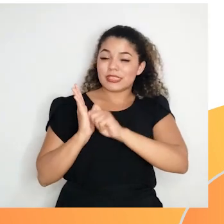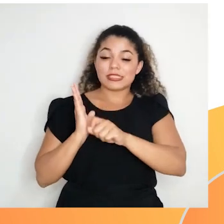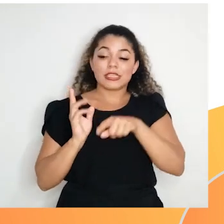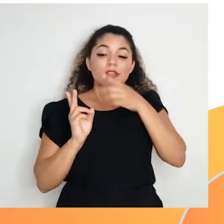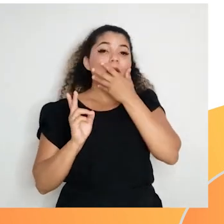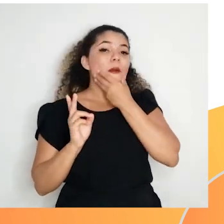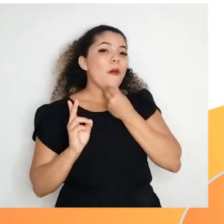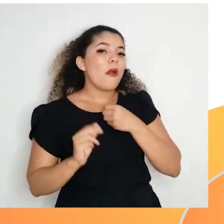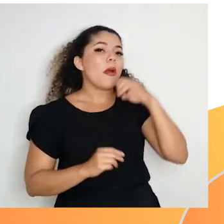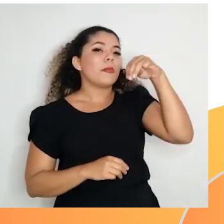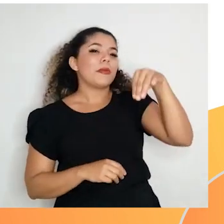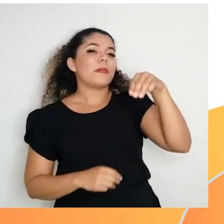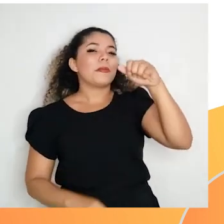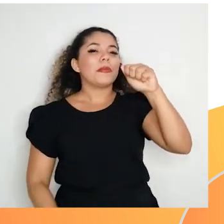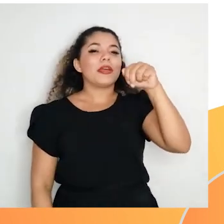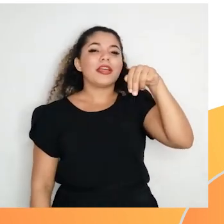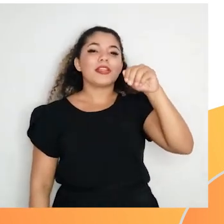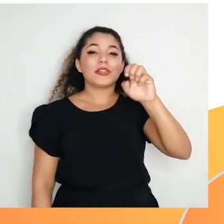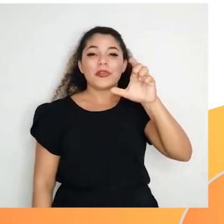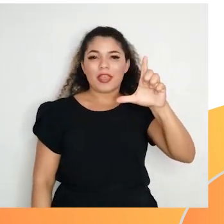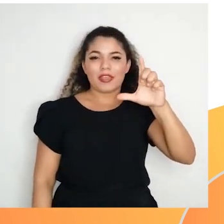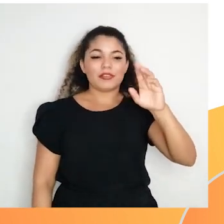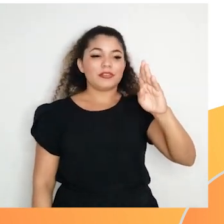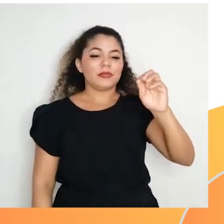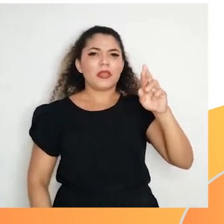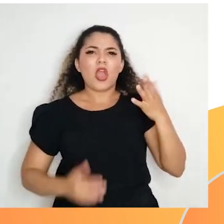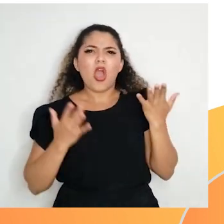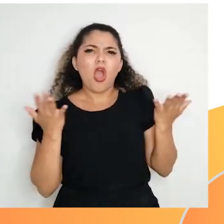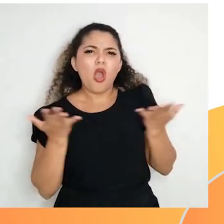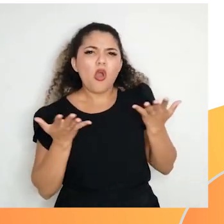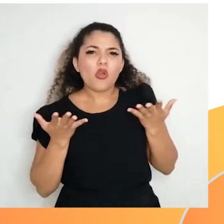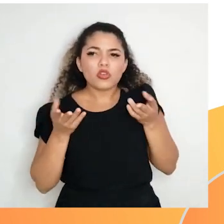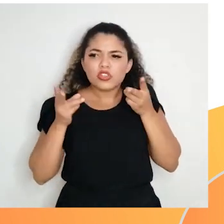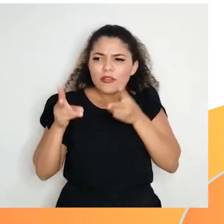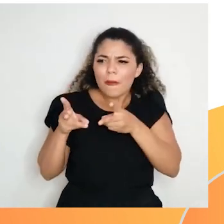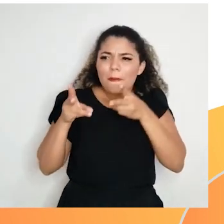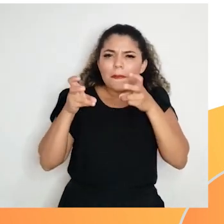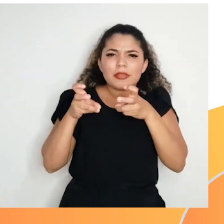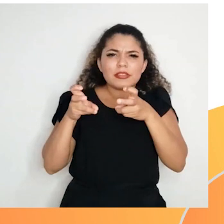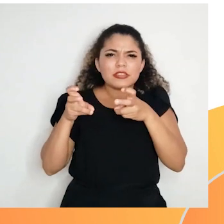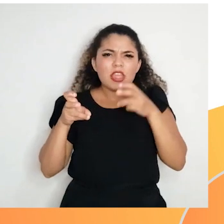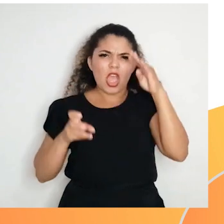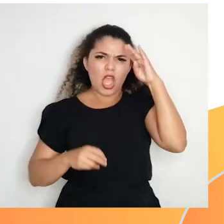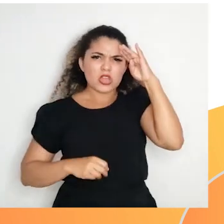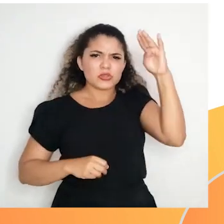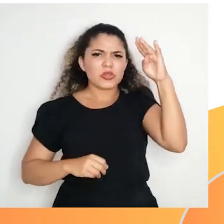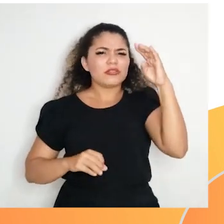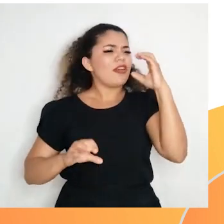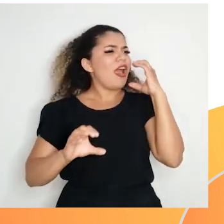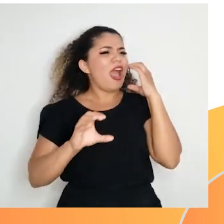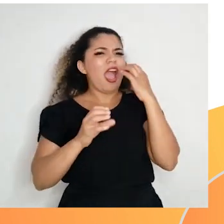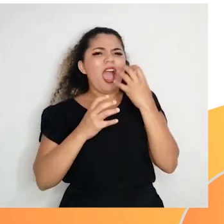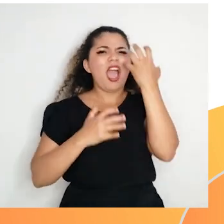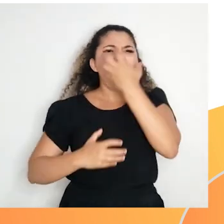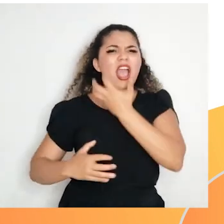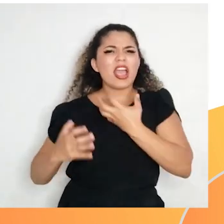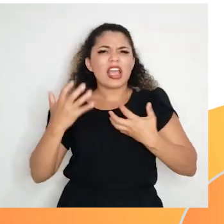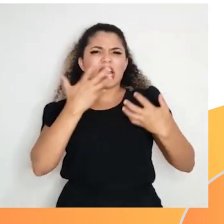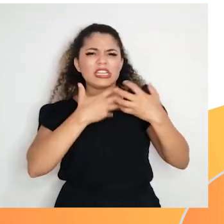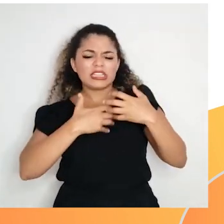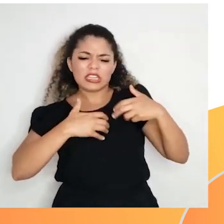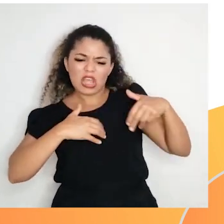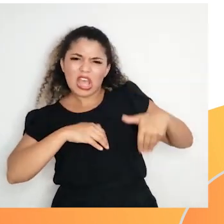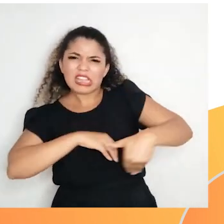por Manuel de Barros. Hoje eu vi soldados cantando por estradas